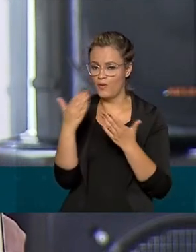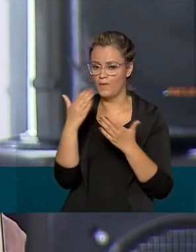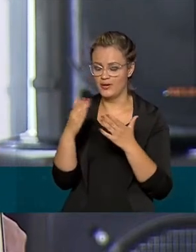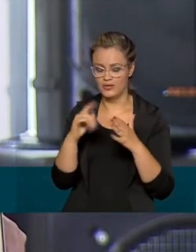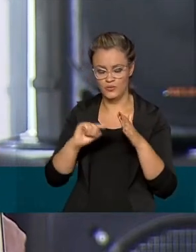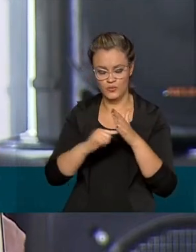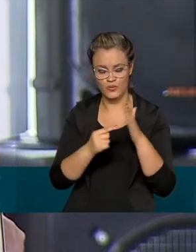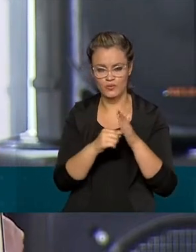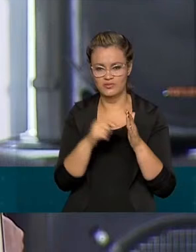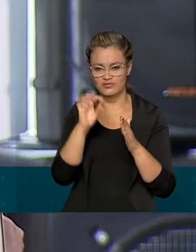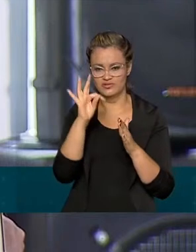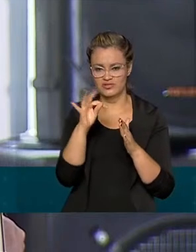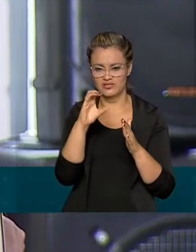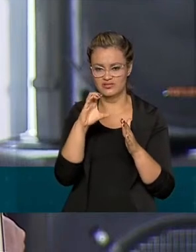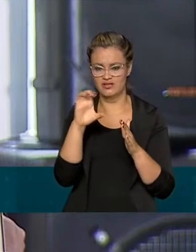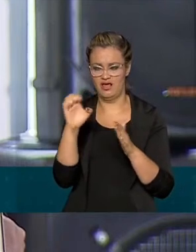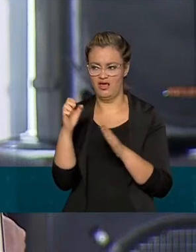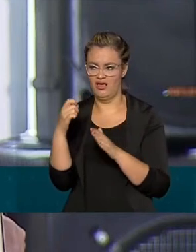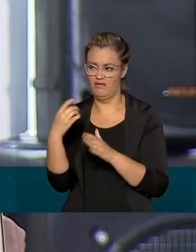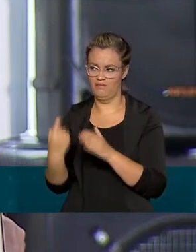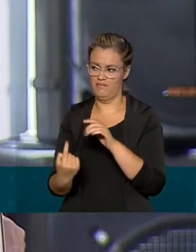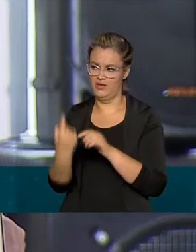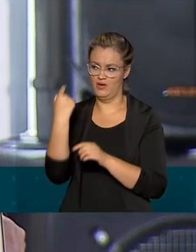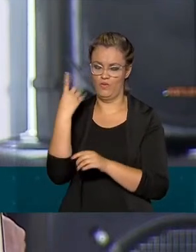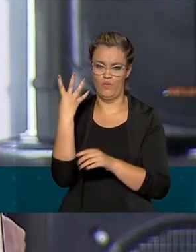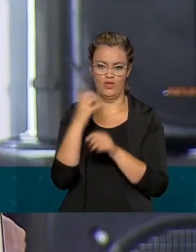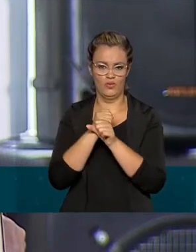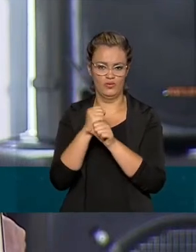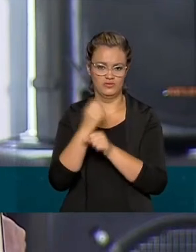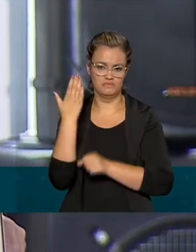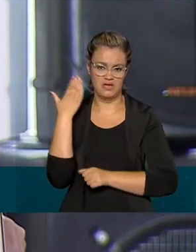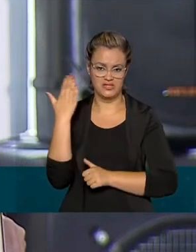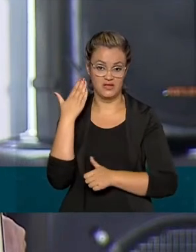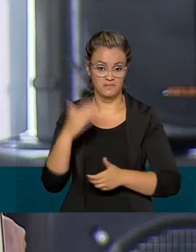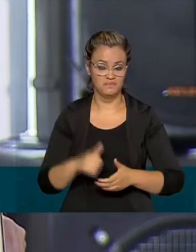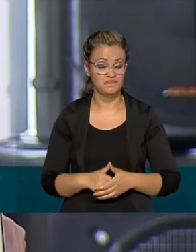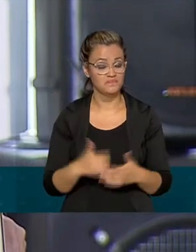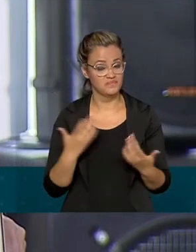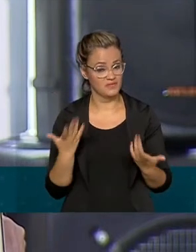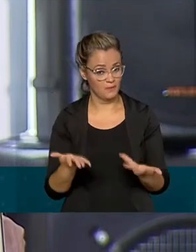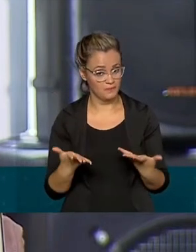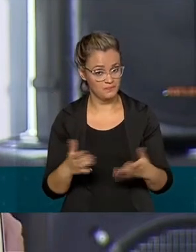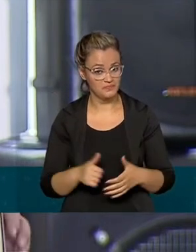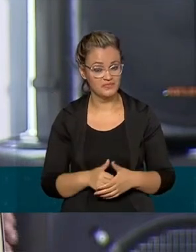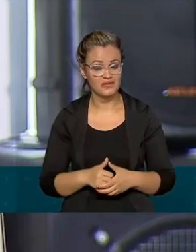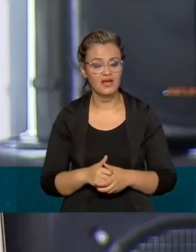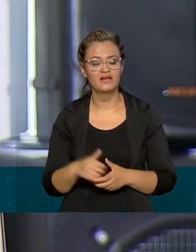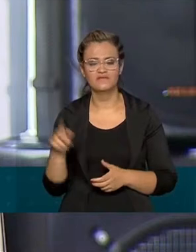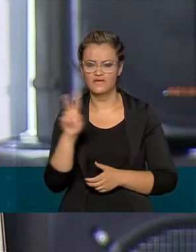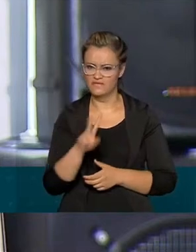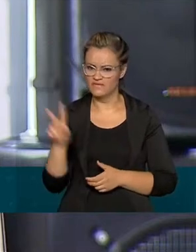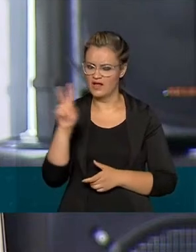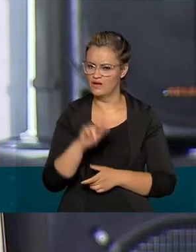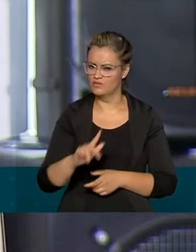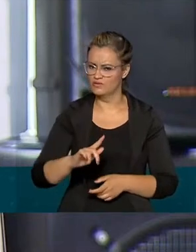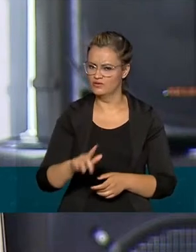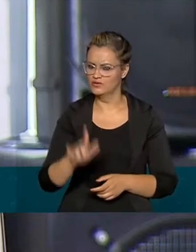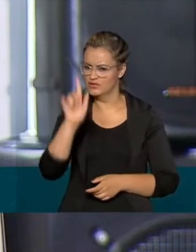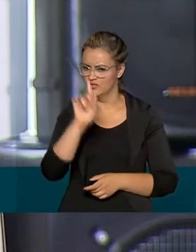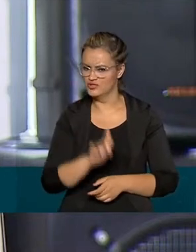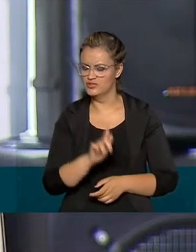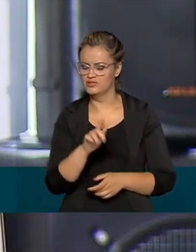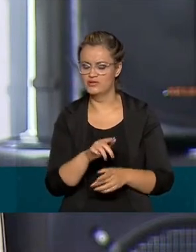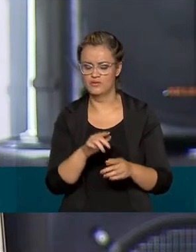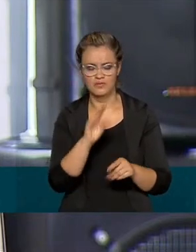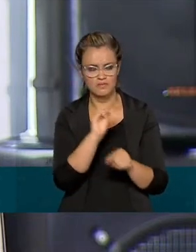de TCEs realizadas nos últimos 4 anos. Dessa forma, agregou-se valor à gestão,